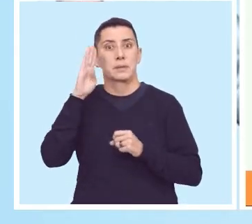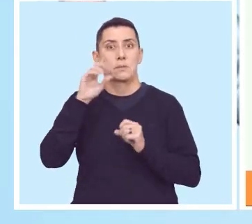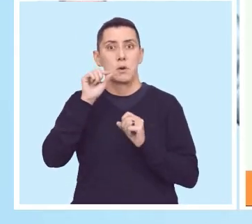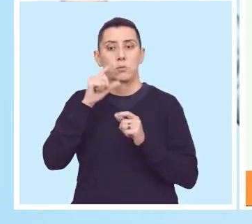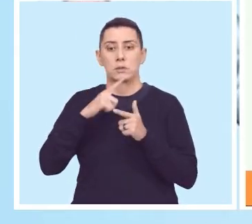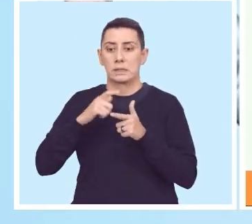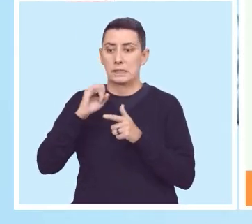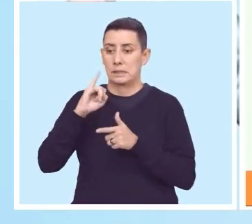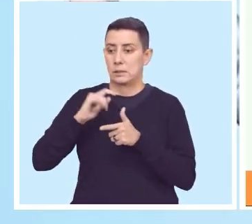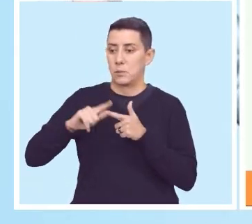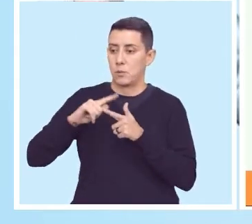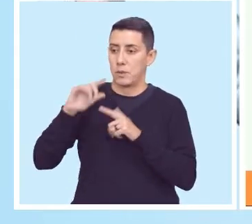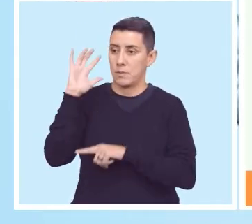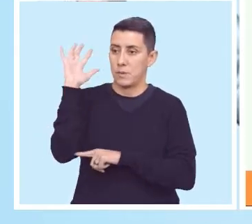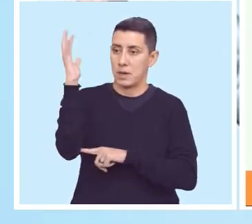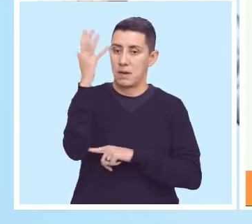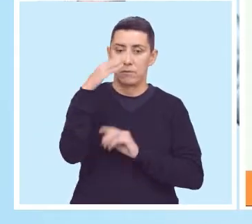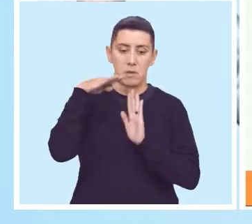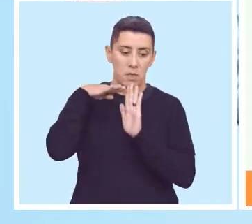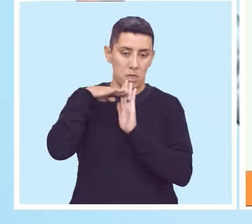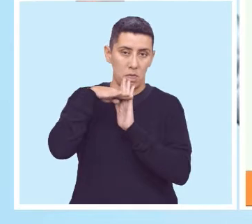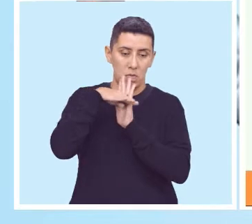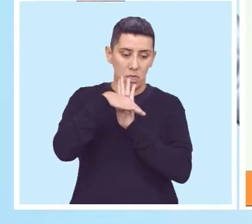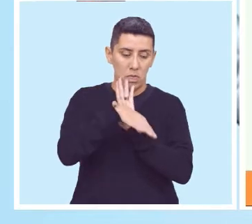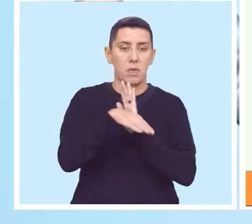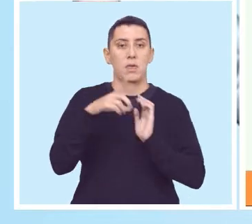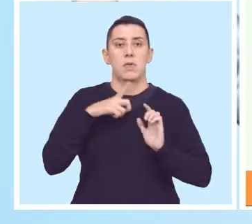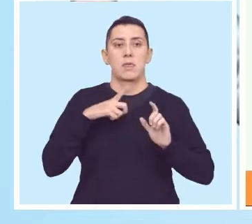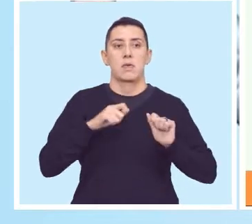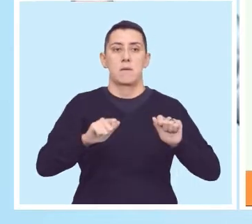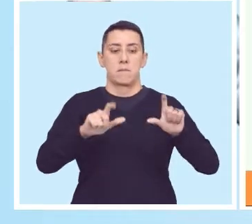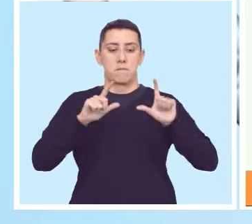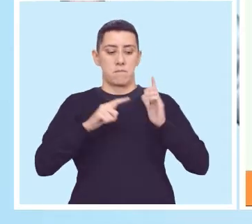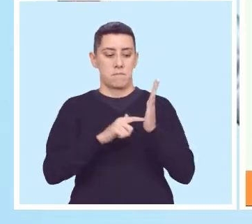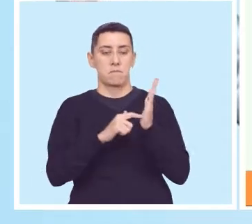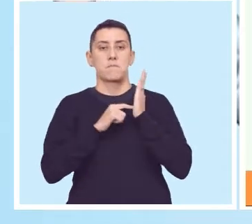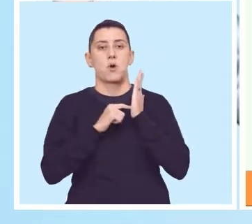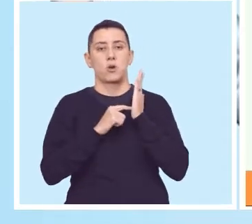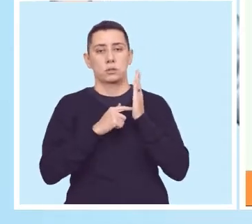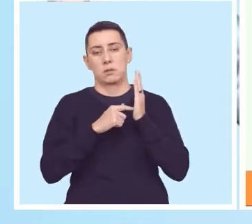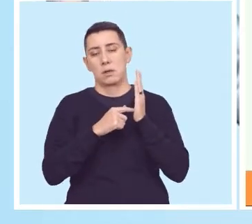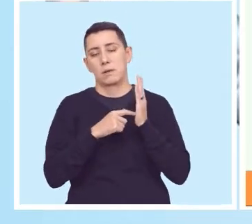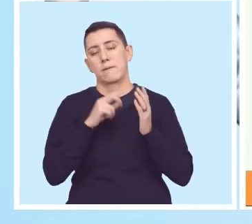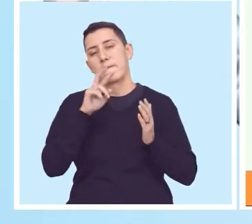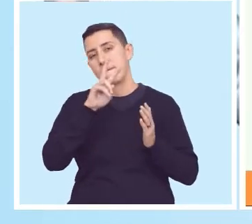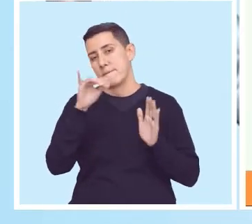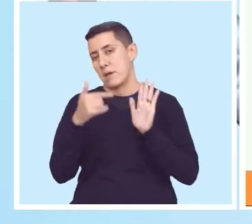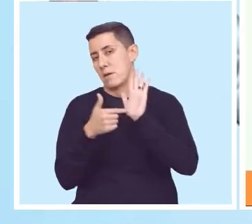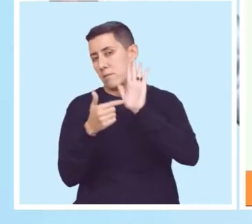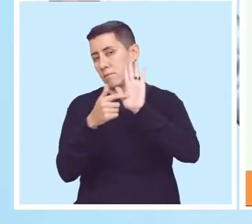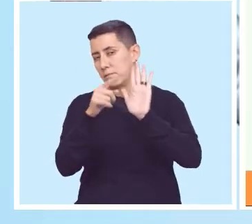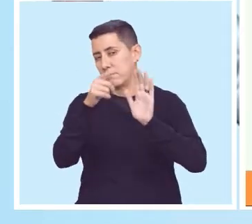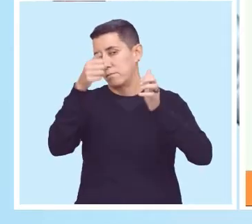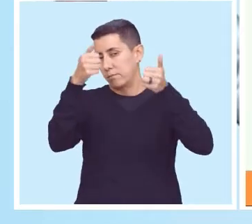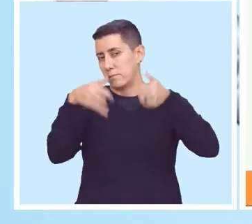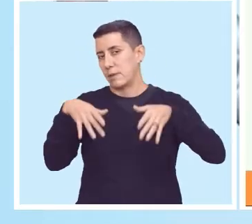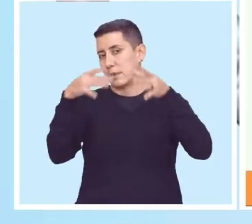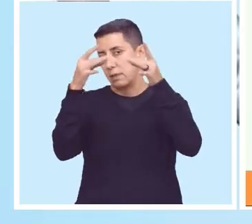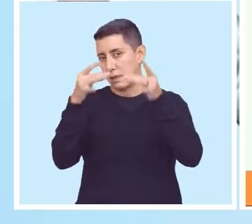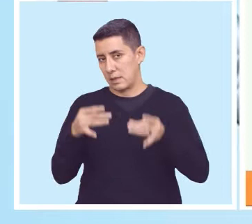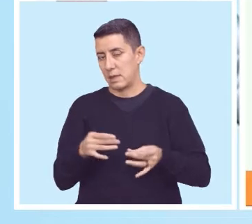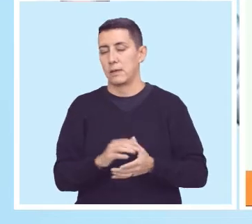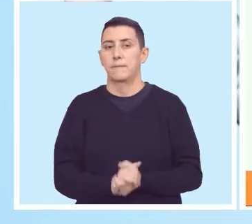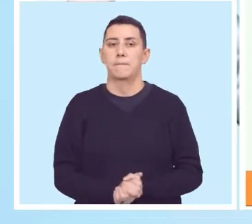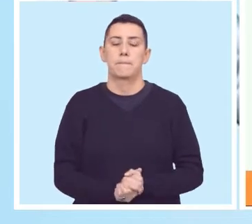ambiental, eram dispostos aqui num mapa. Tudo bem? Então, daqui a pouco eu apresento para vocês essa